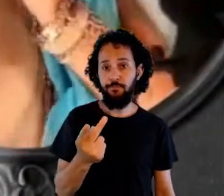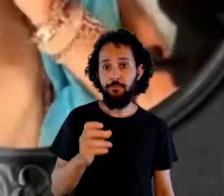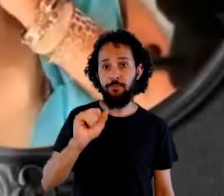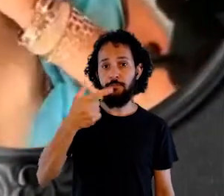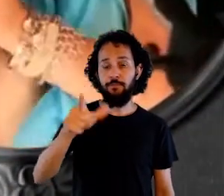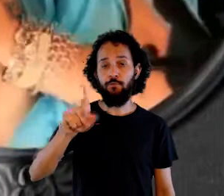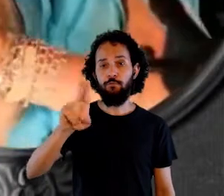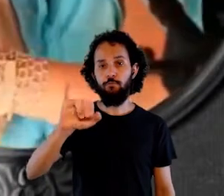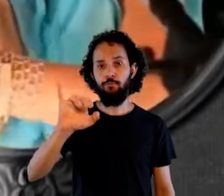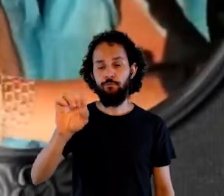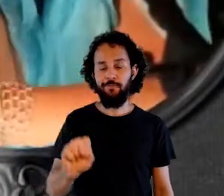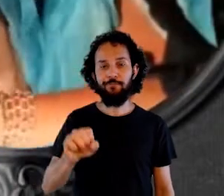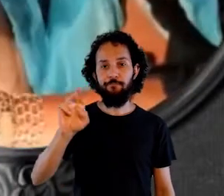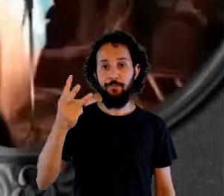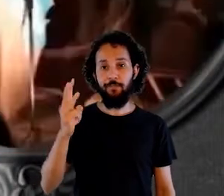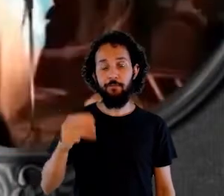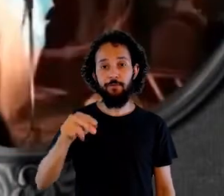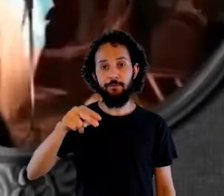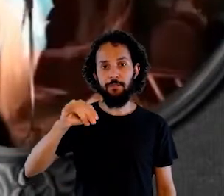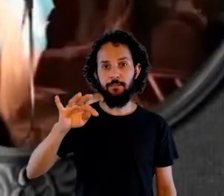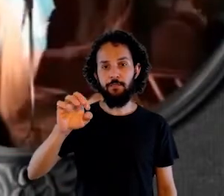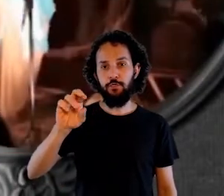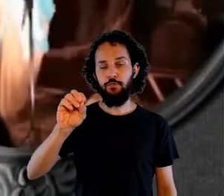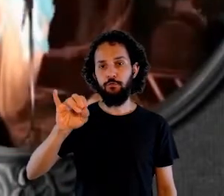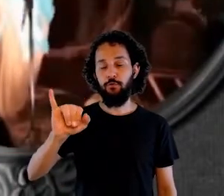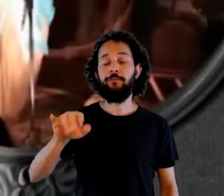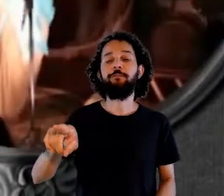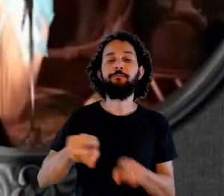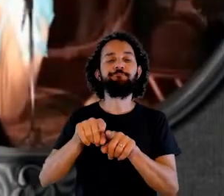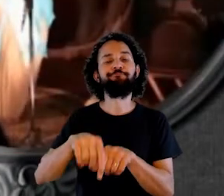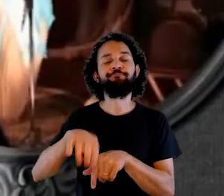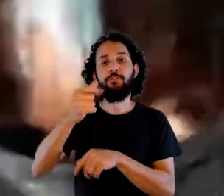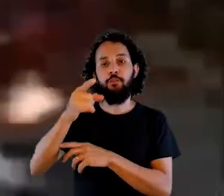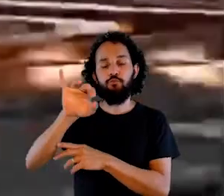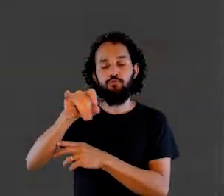Luís do Maranhão, Niterói e São João del Rei.